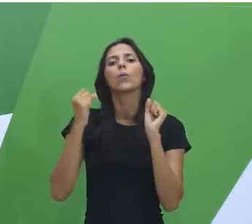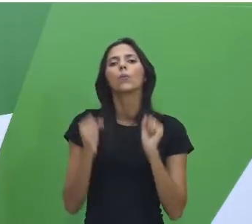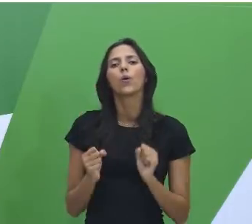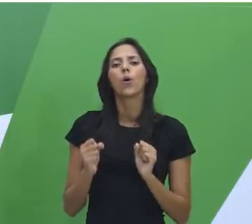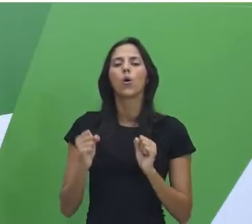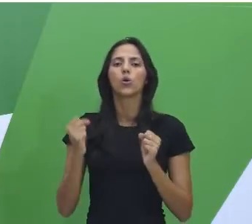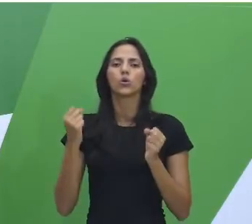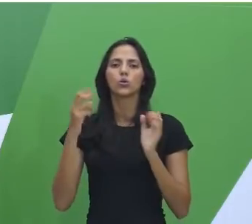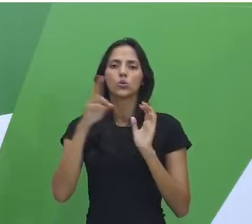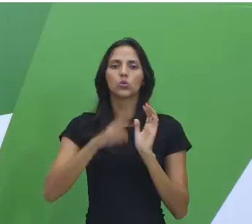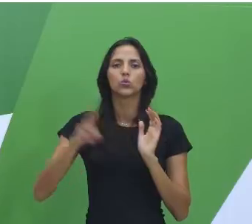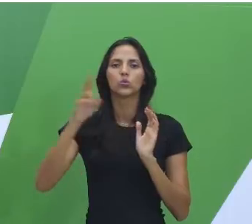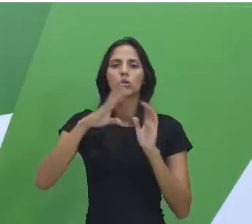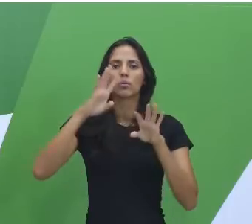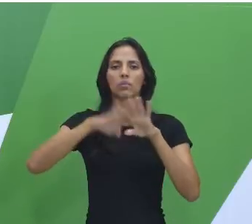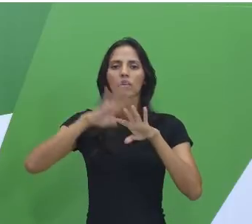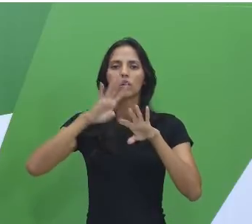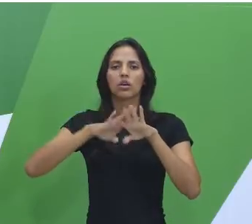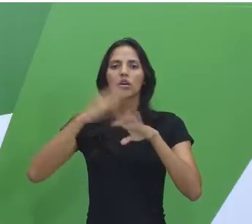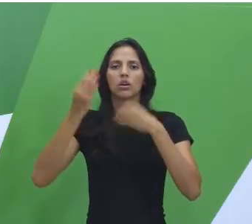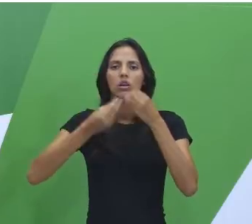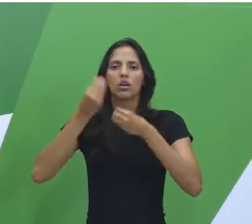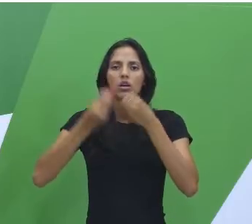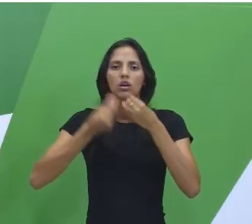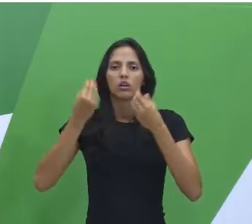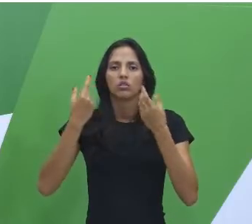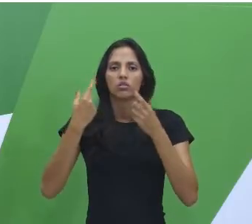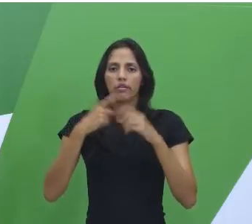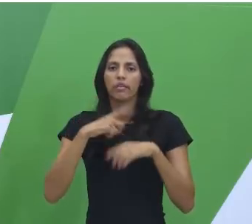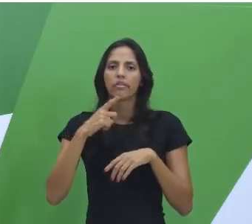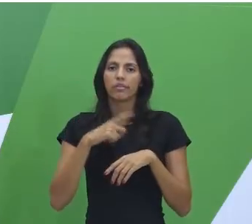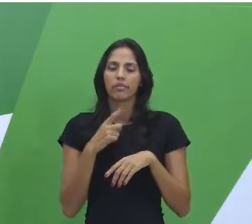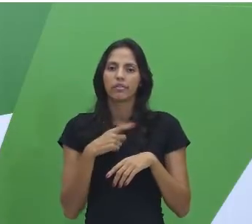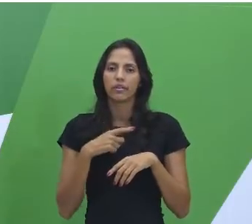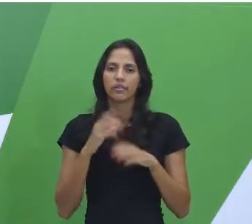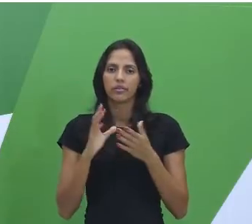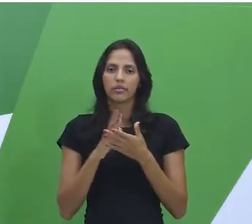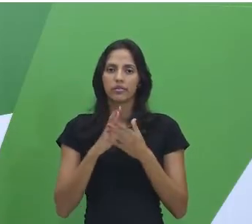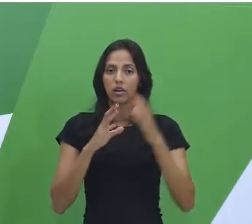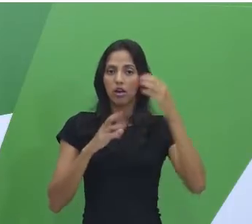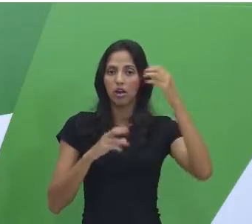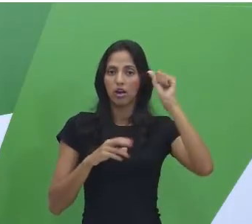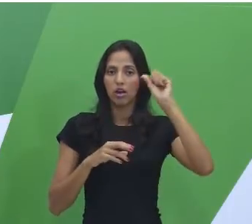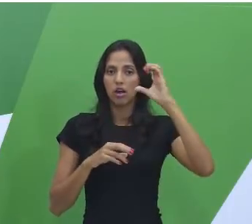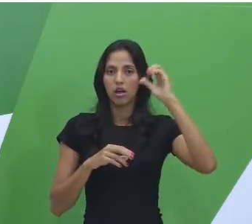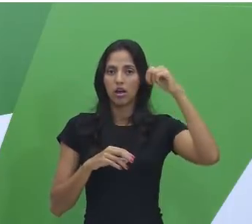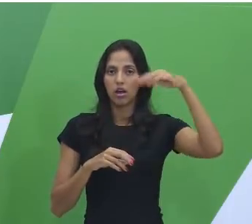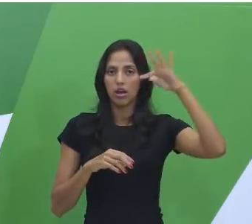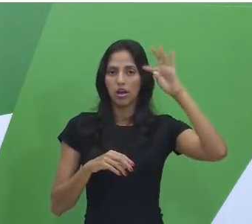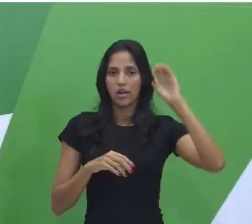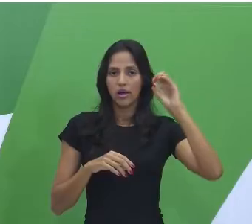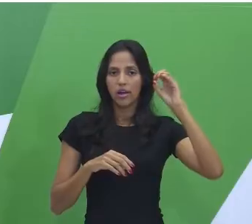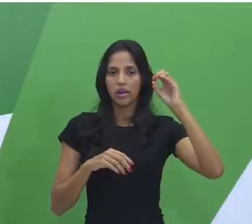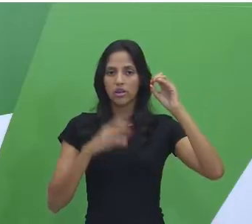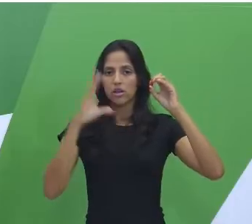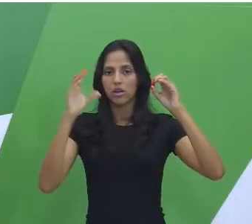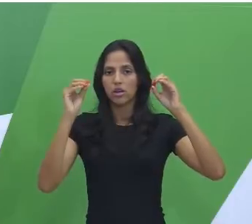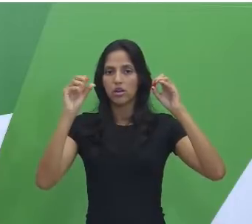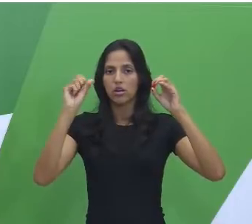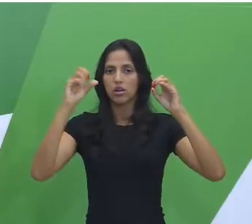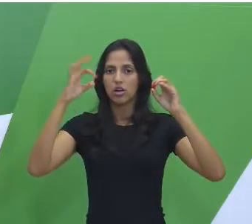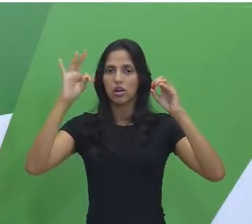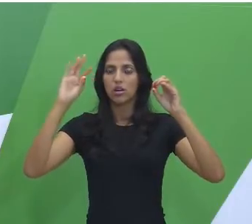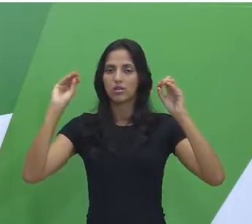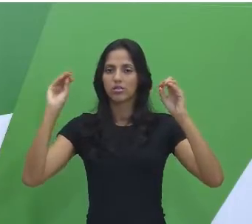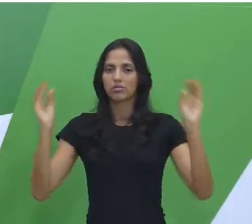estruturar matematicamente isso na minha cabeça? Que a secante, ela é o inverso do cosseno. Que a cossecante, ela é o inverso do